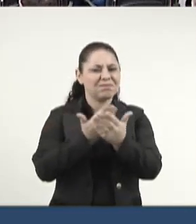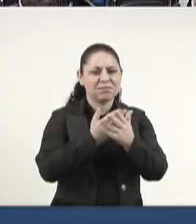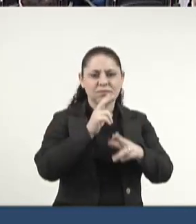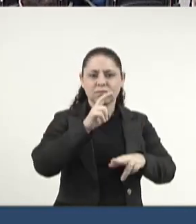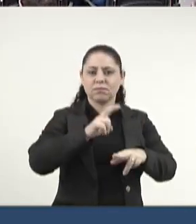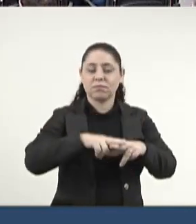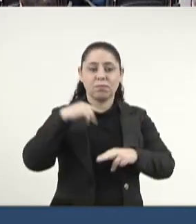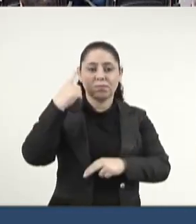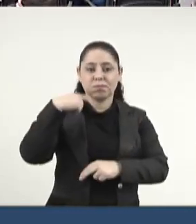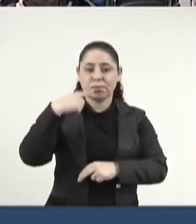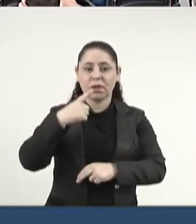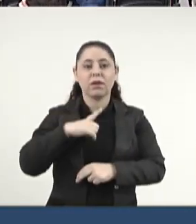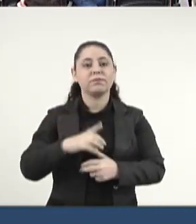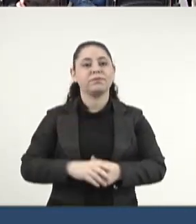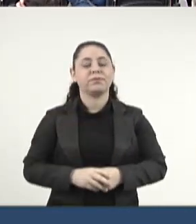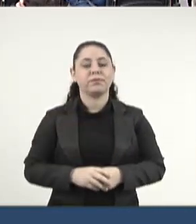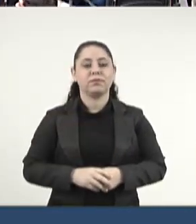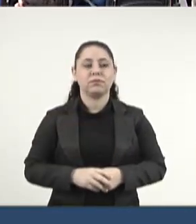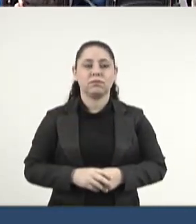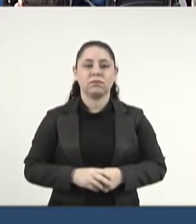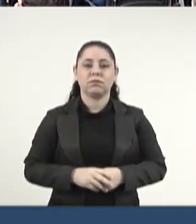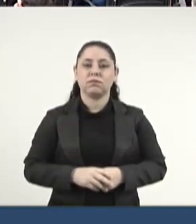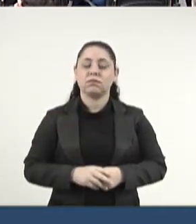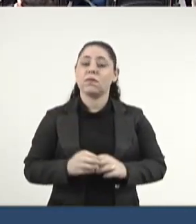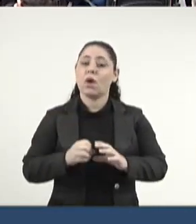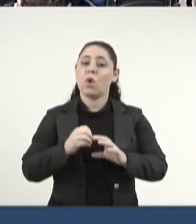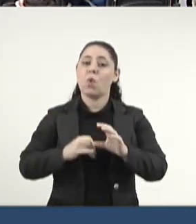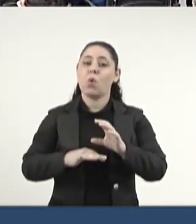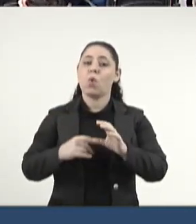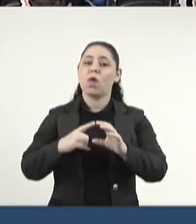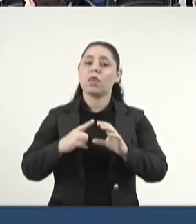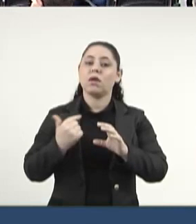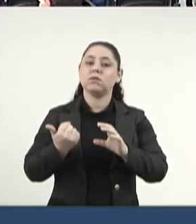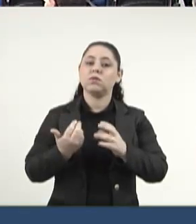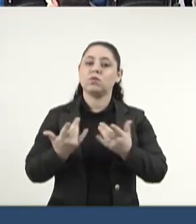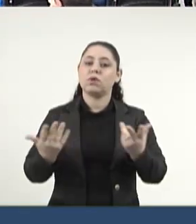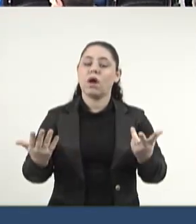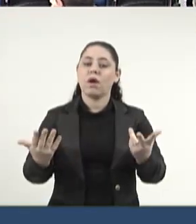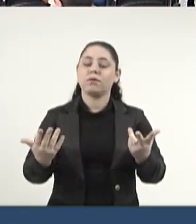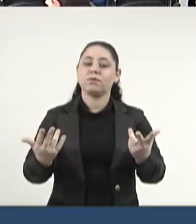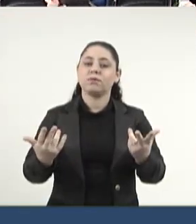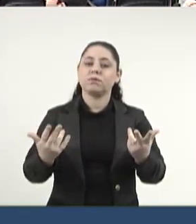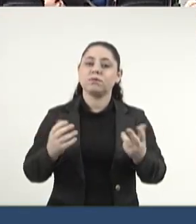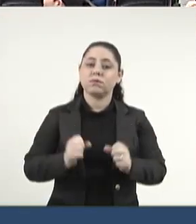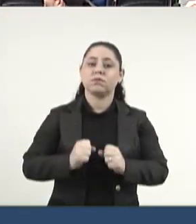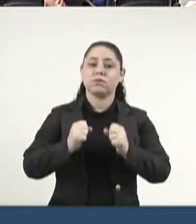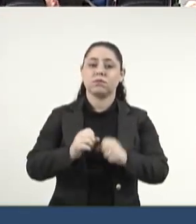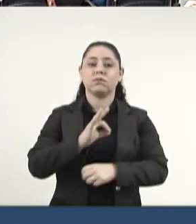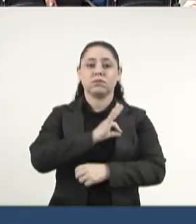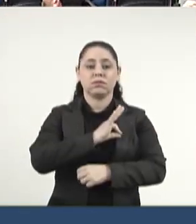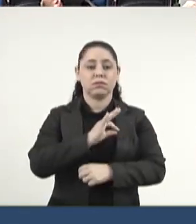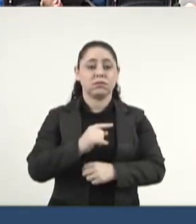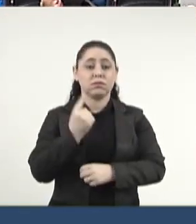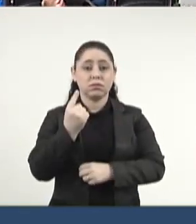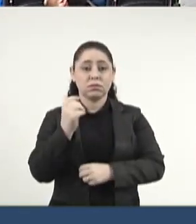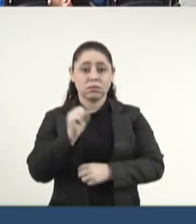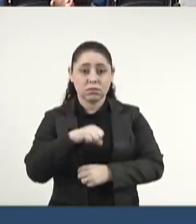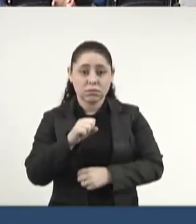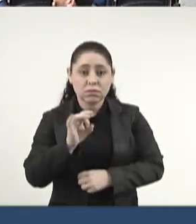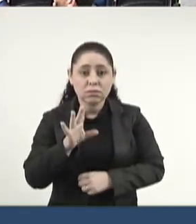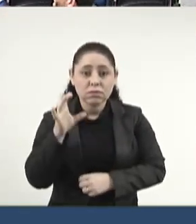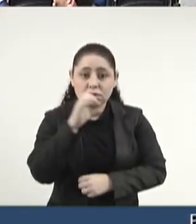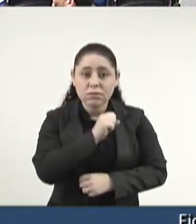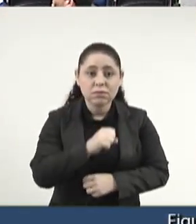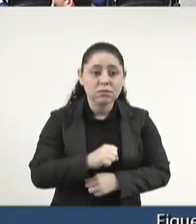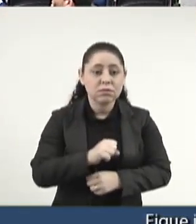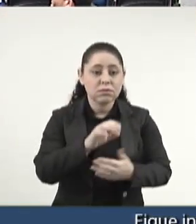Faculdade de Direito, deputado Zé Teixeira, ela compartilha os poderes da atividade policial. Só um segundo. Concedo mais uma vez uma